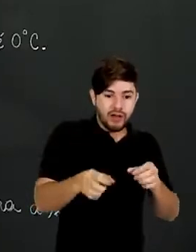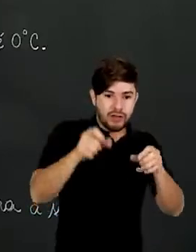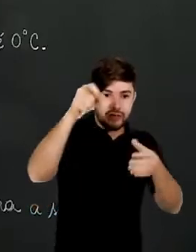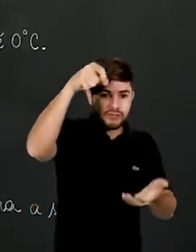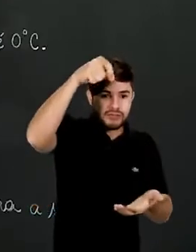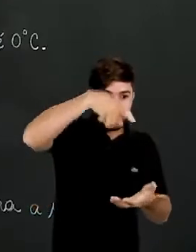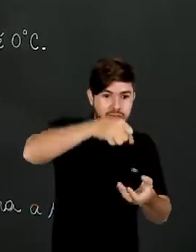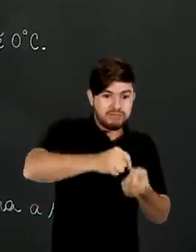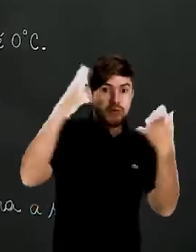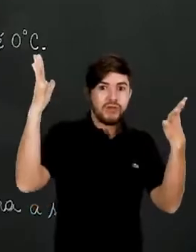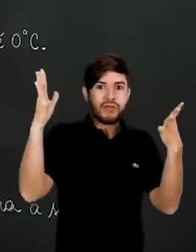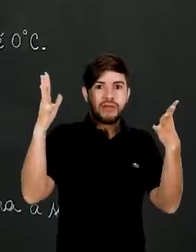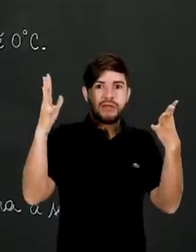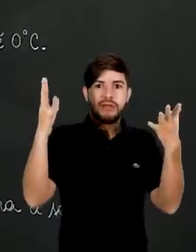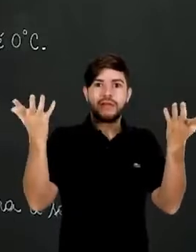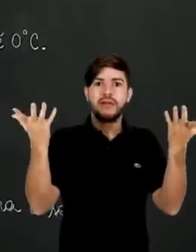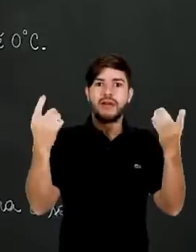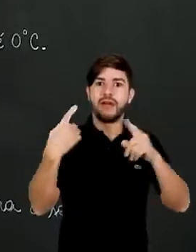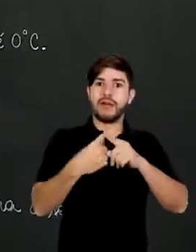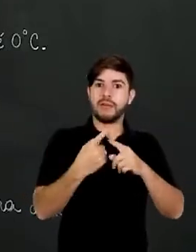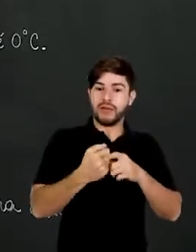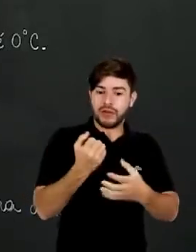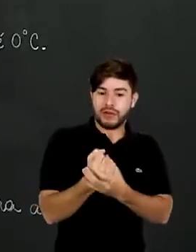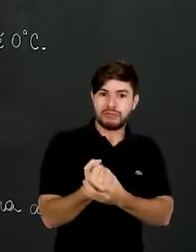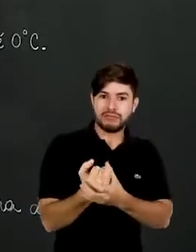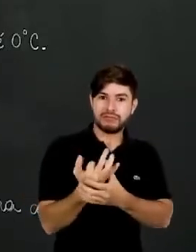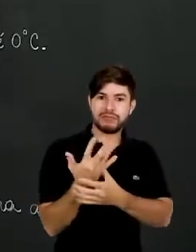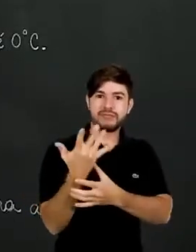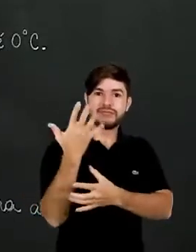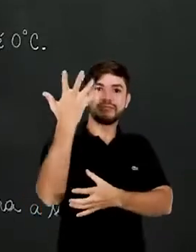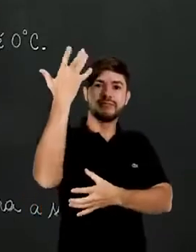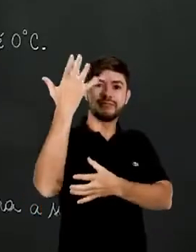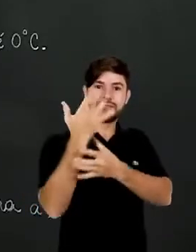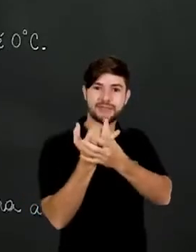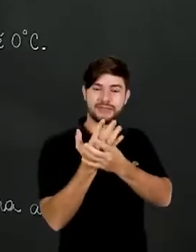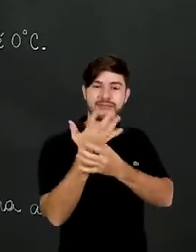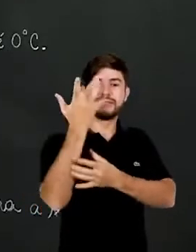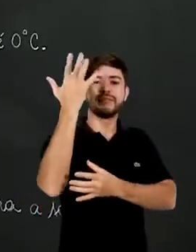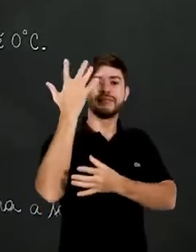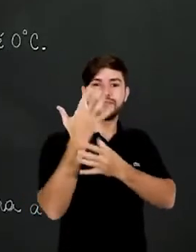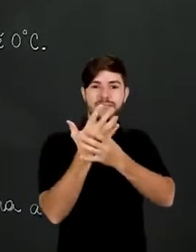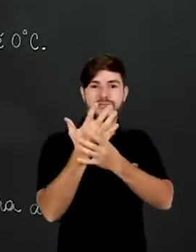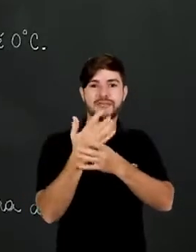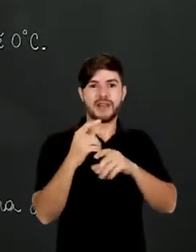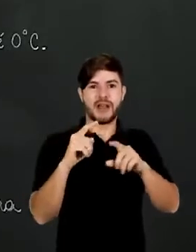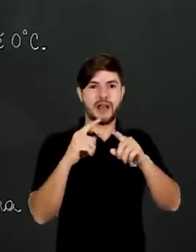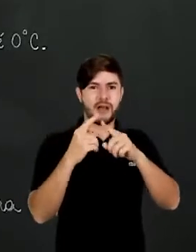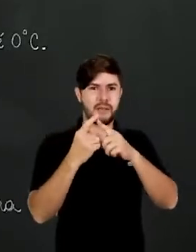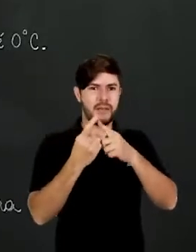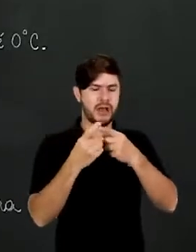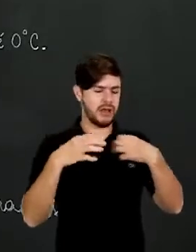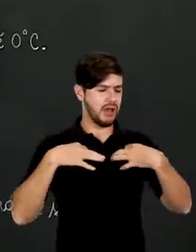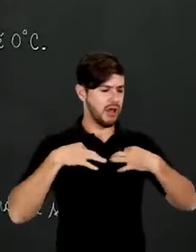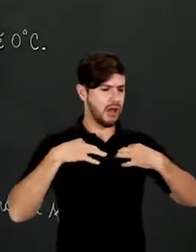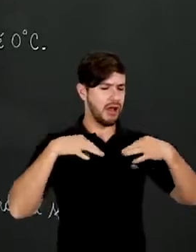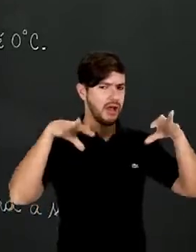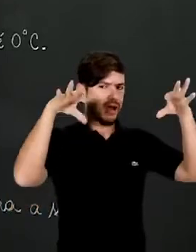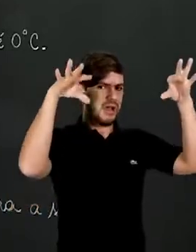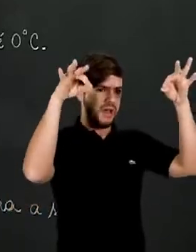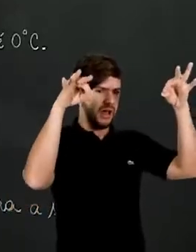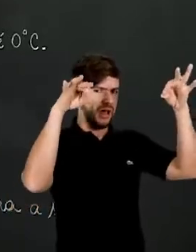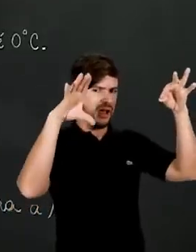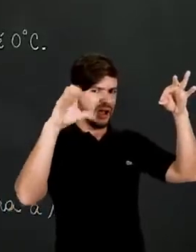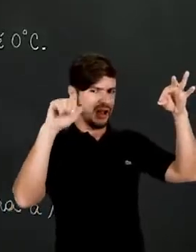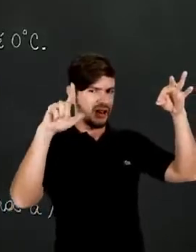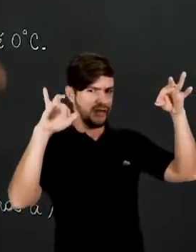muito brusco. Tudo é vaporização? Tudo é vaporização. Mas você não vai falar que a sua roupa secou na corda num processo de calefação.